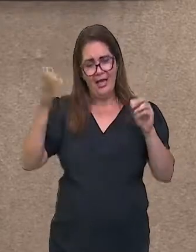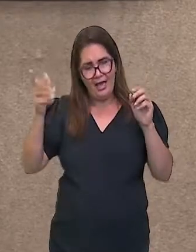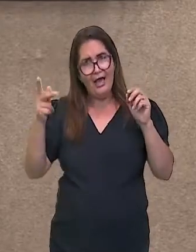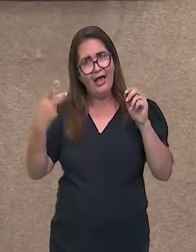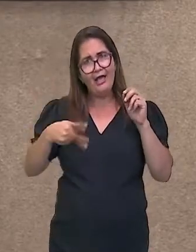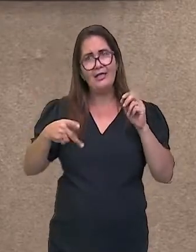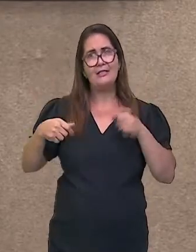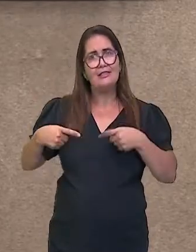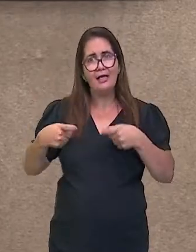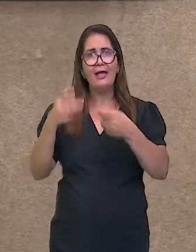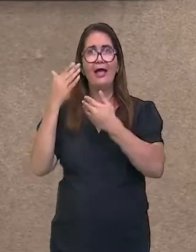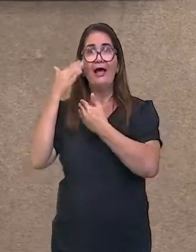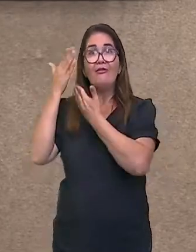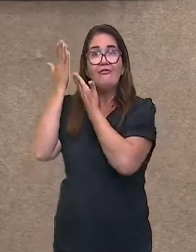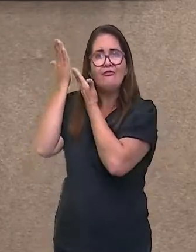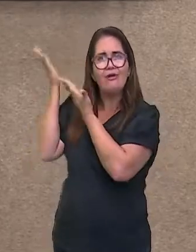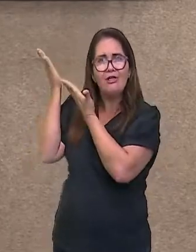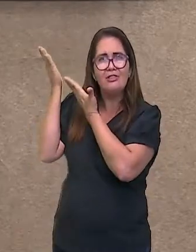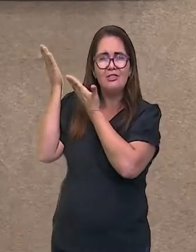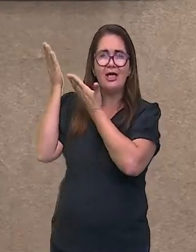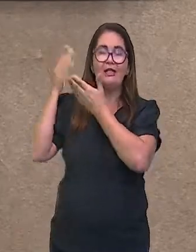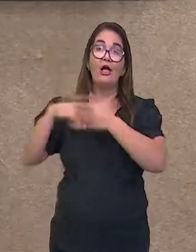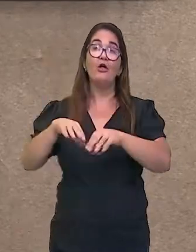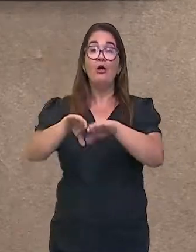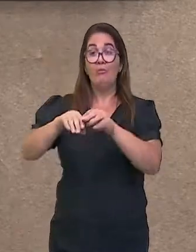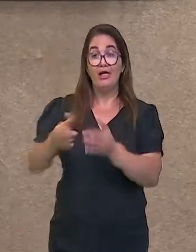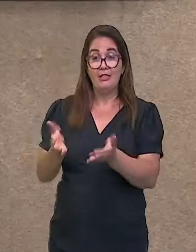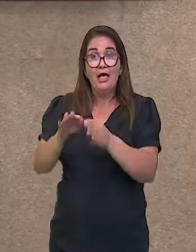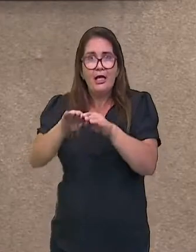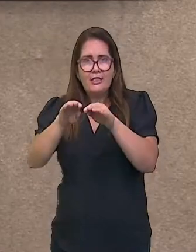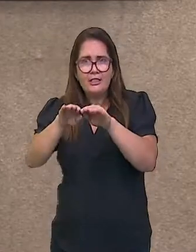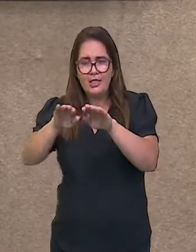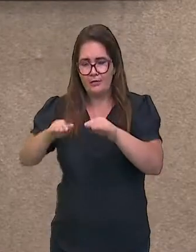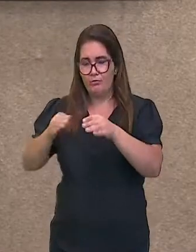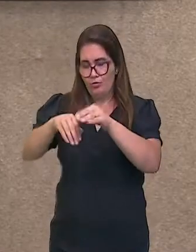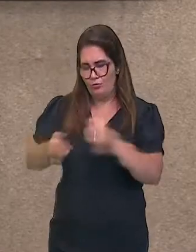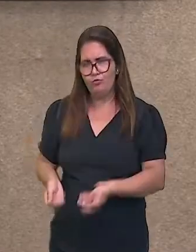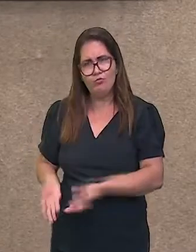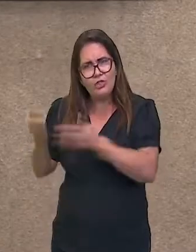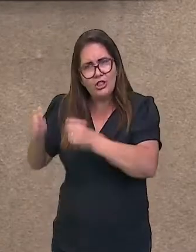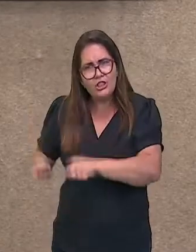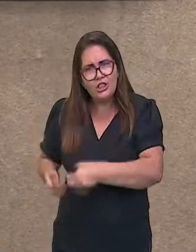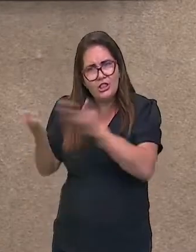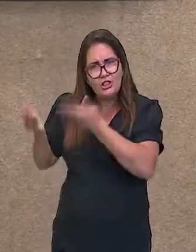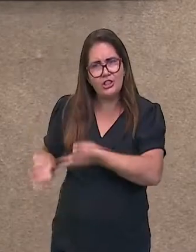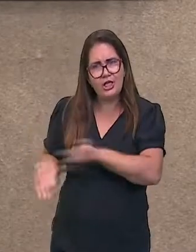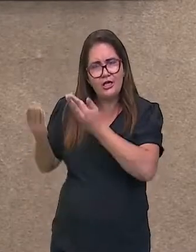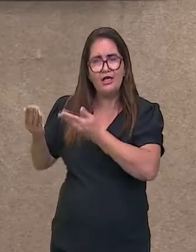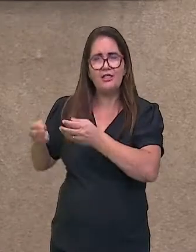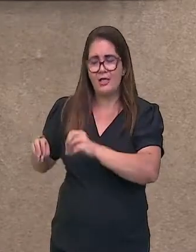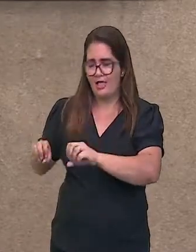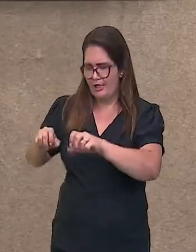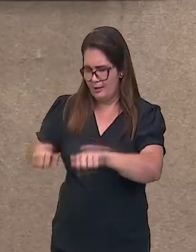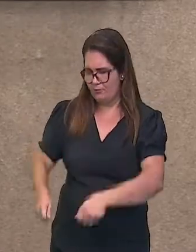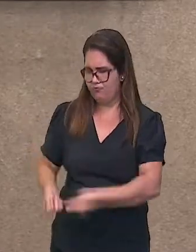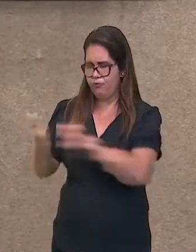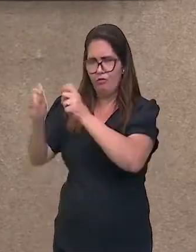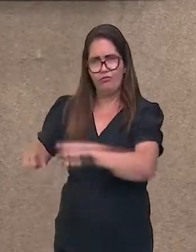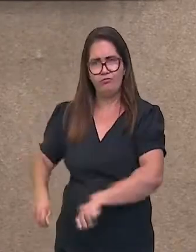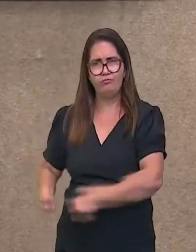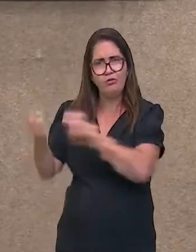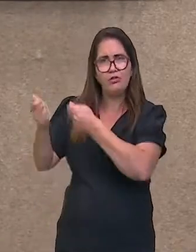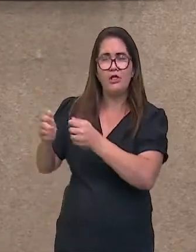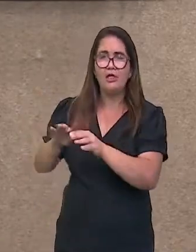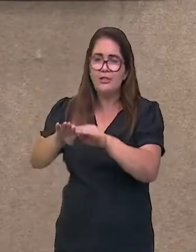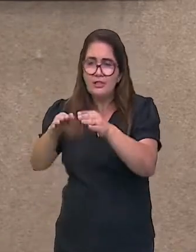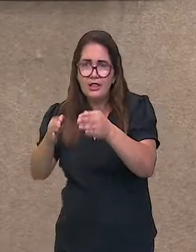nas trincheiras e um saldo de 10 milhões de mortos. Os desacertos da Primeira Guerra Mundial